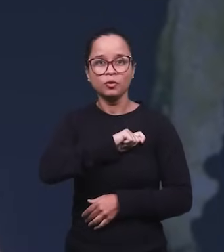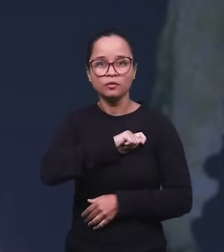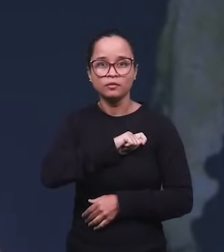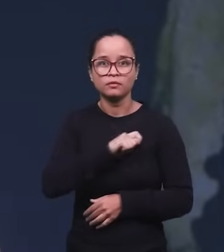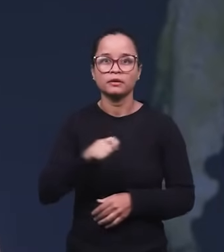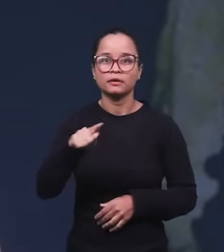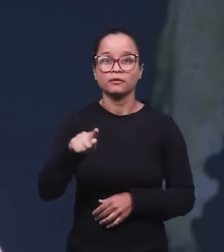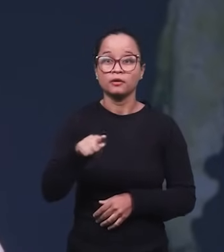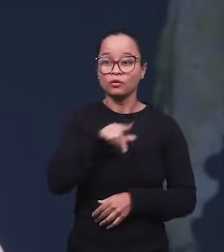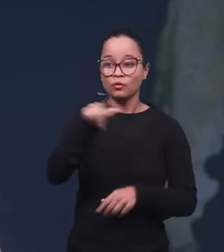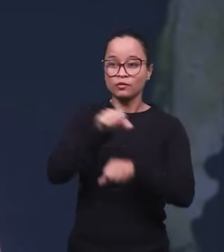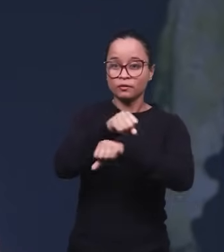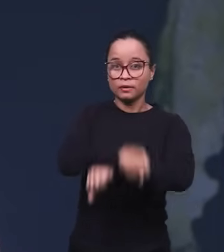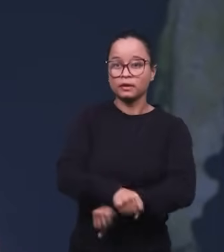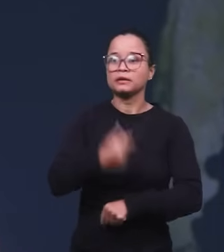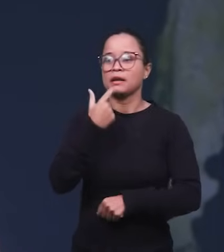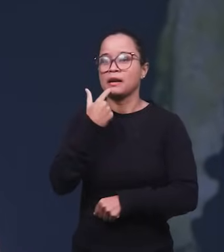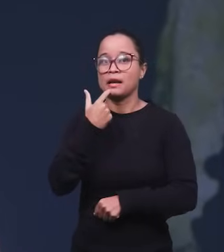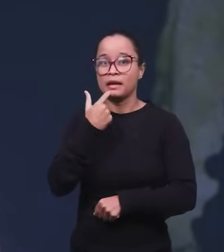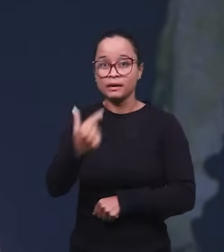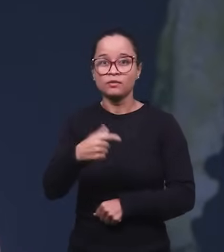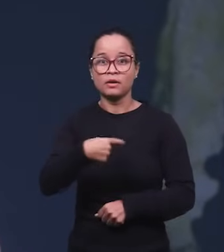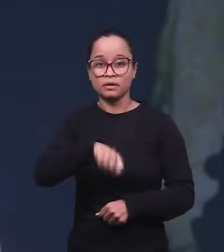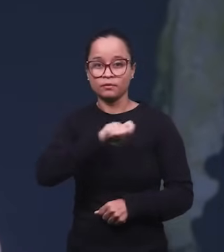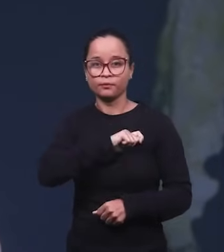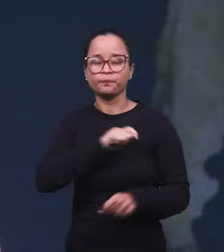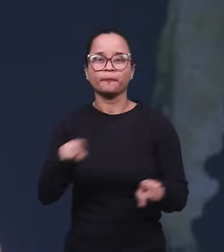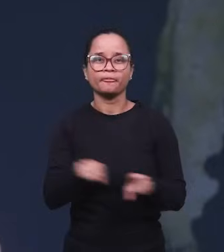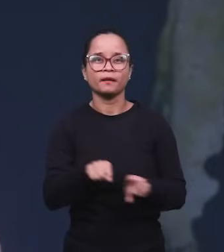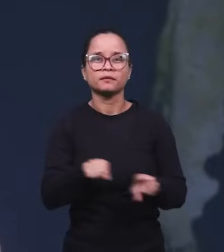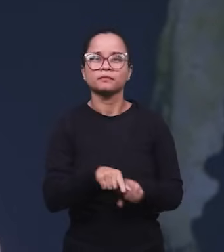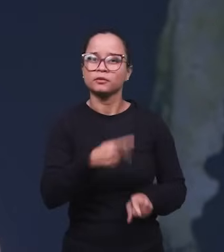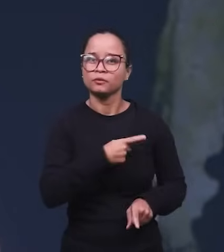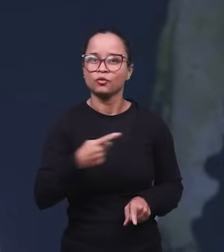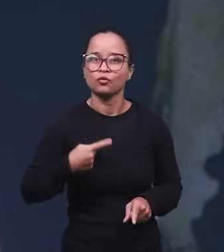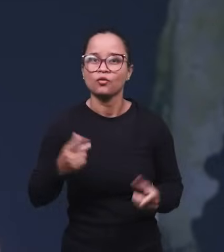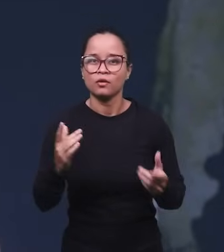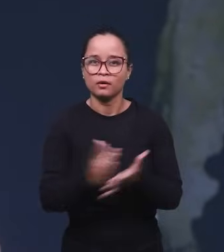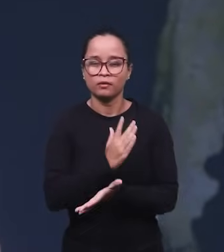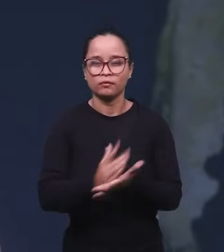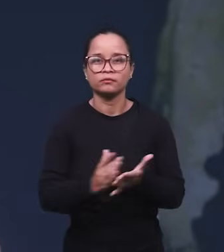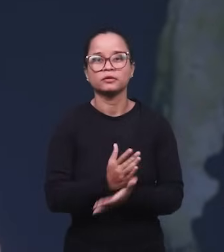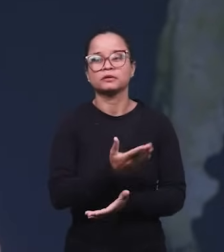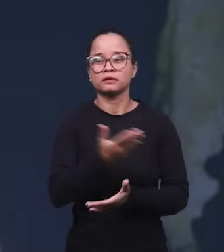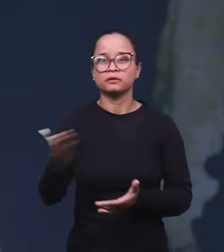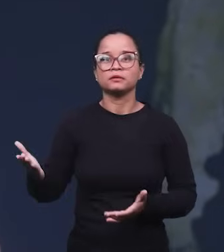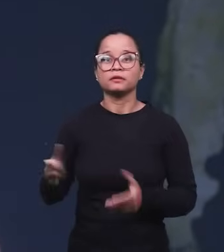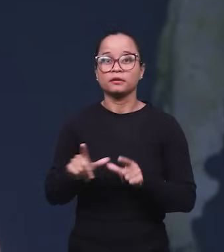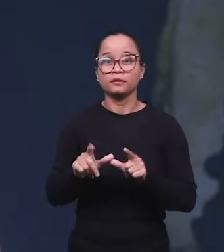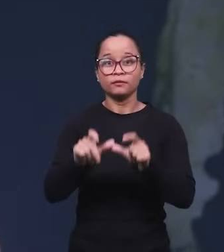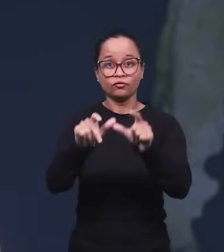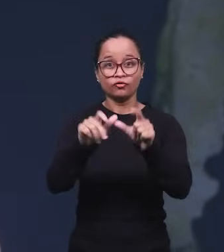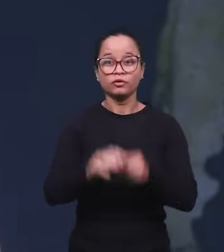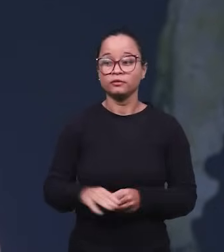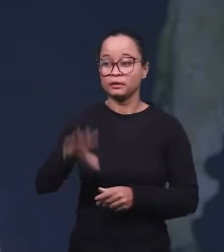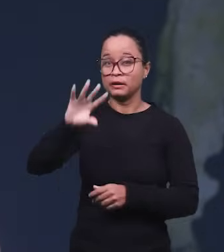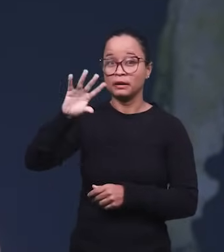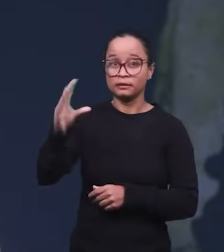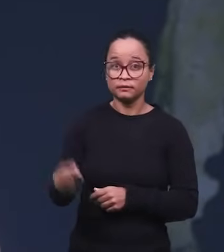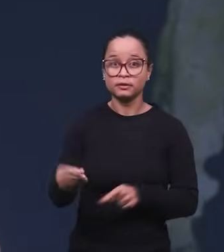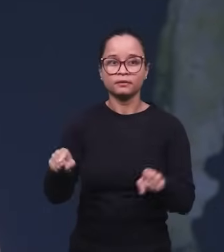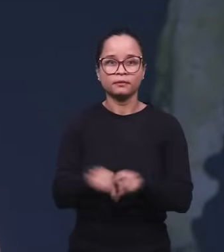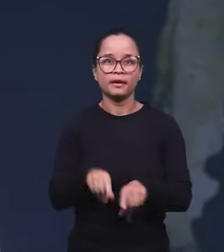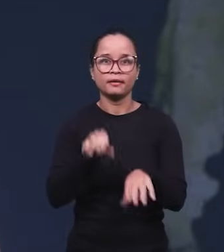aos seminários, dão as aulas ali em língua espanhola. Tivemos casos de pastor também, alguns deles que viajaram comigo para a África, dando